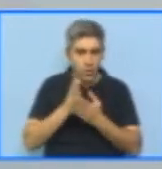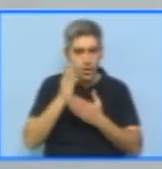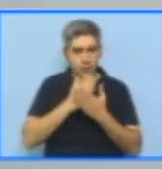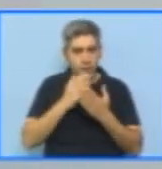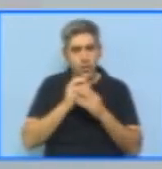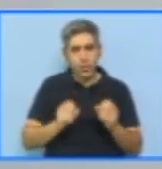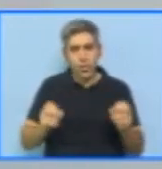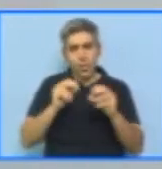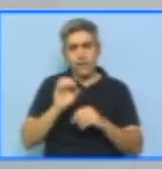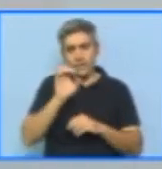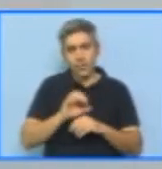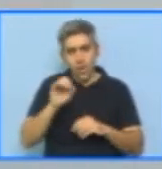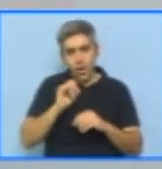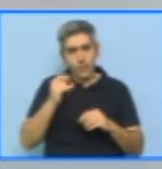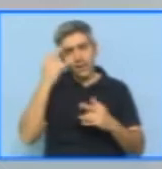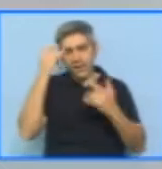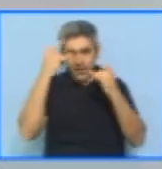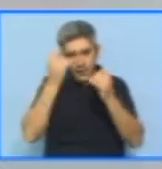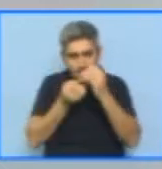novas formas, criatividade.